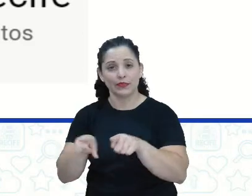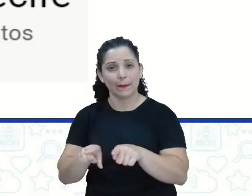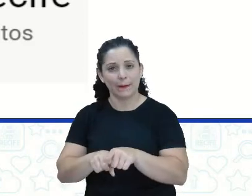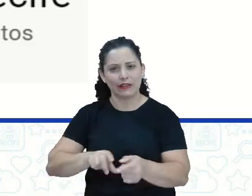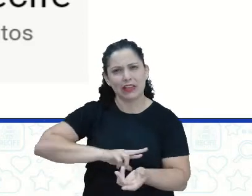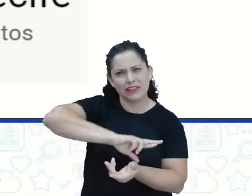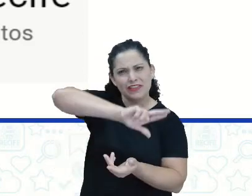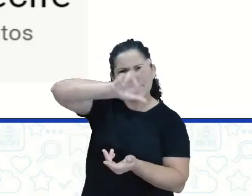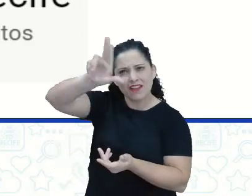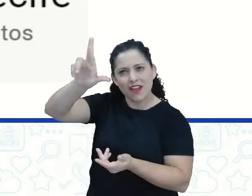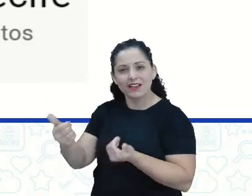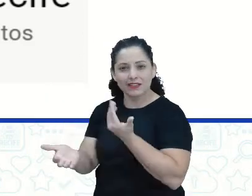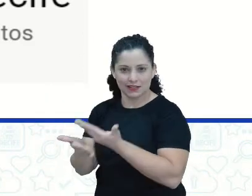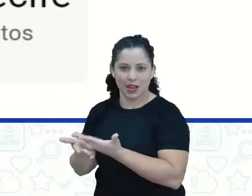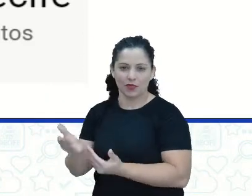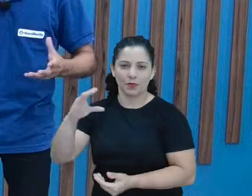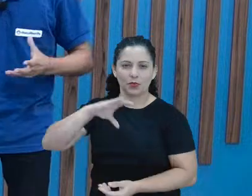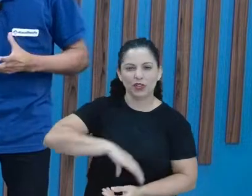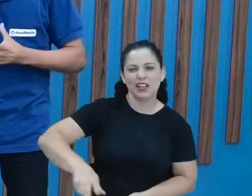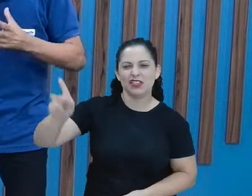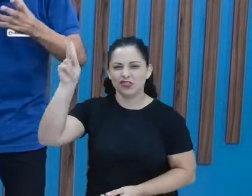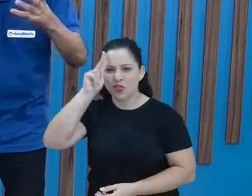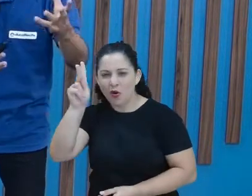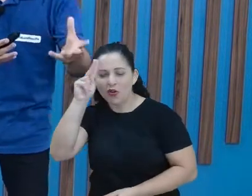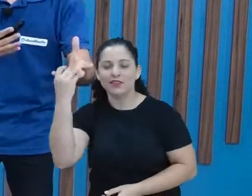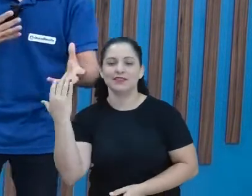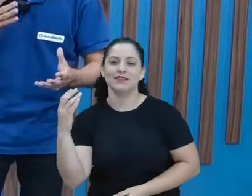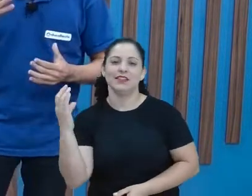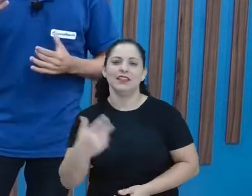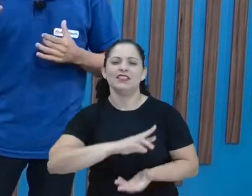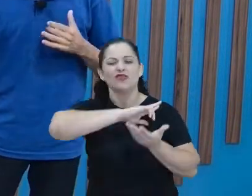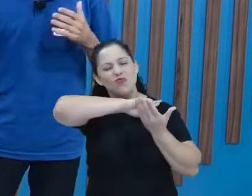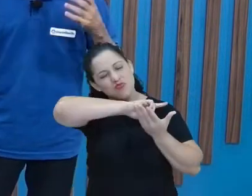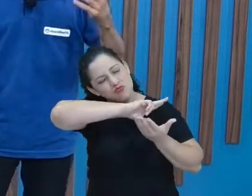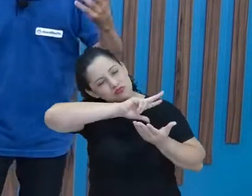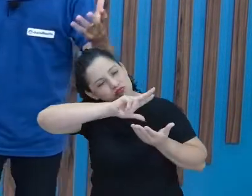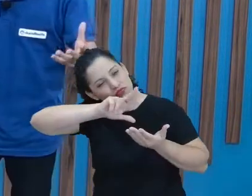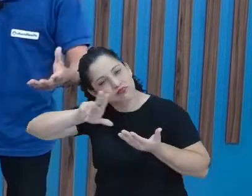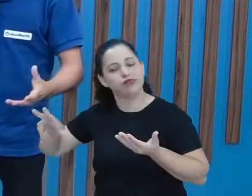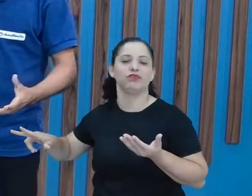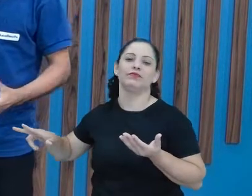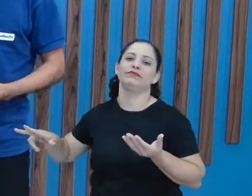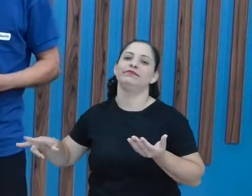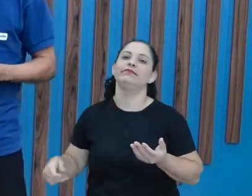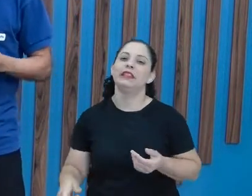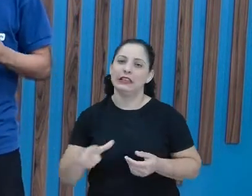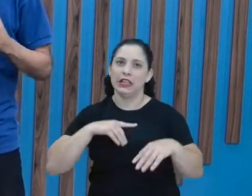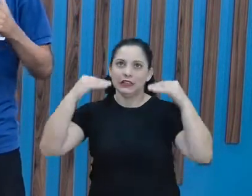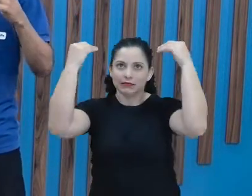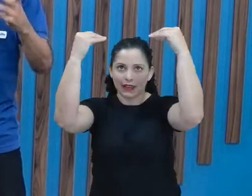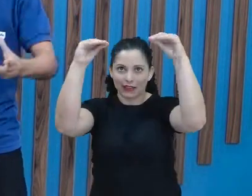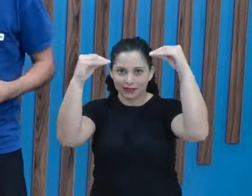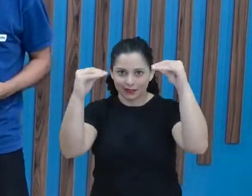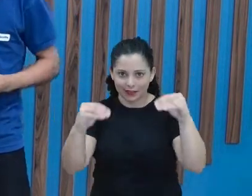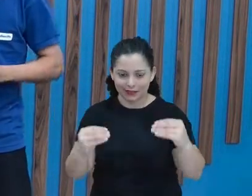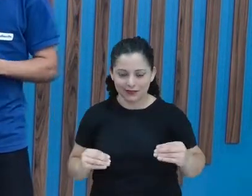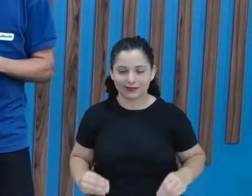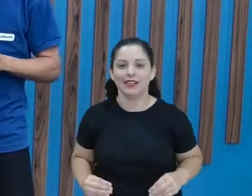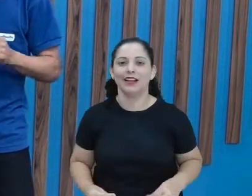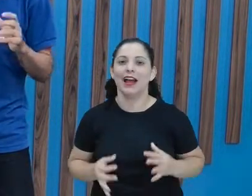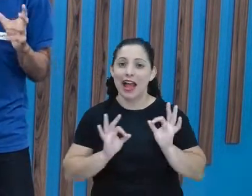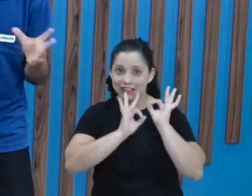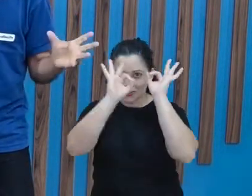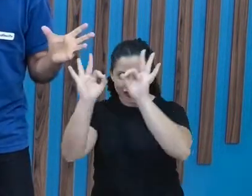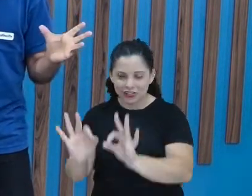outras aulas de português, história, ciência, geografia. Tem várias aulas aí pra você assistir aí no